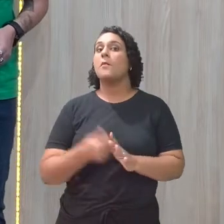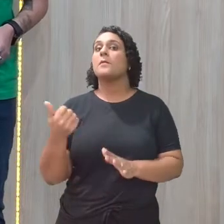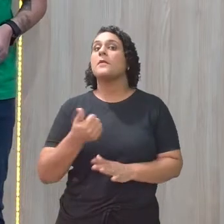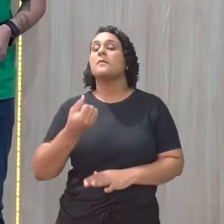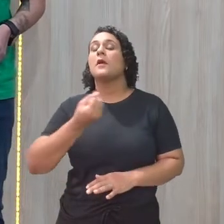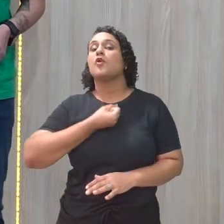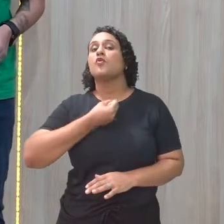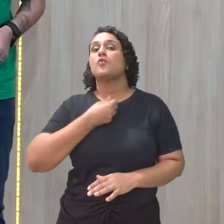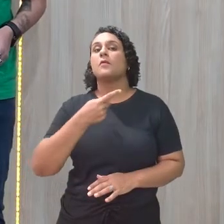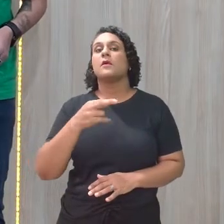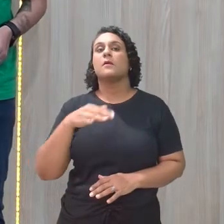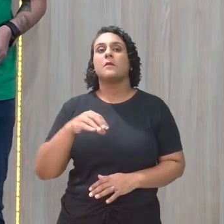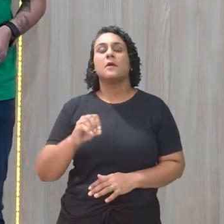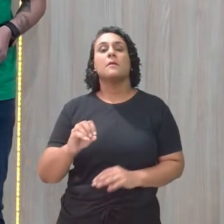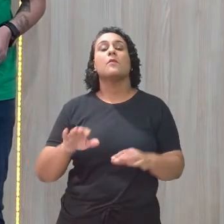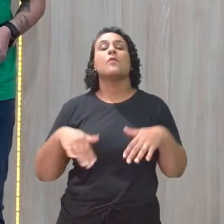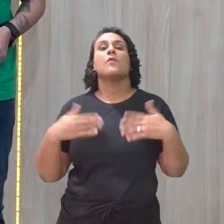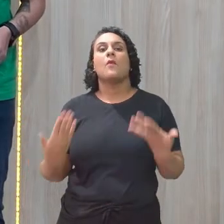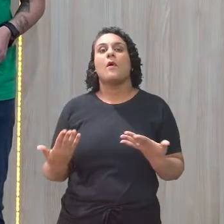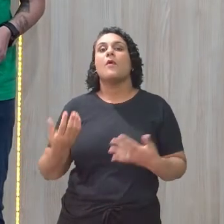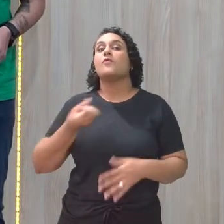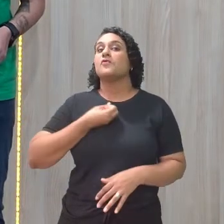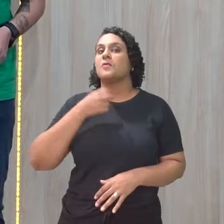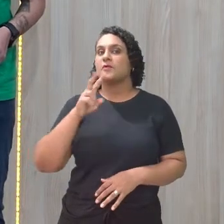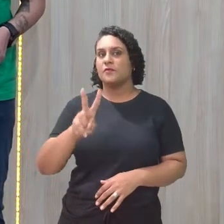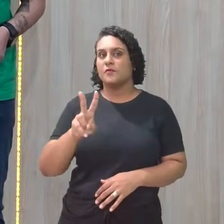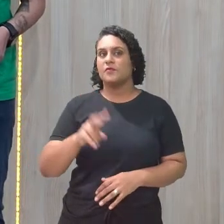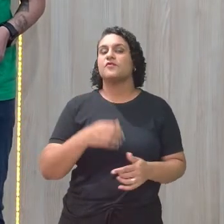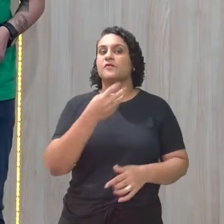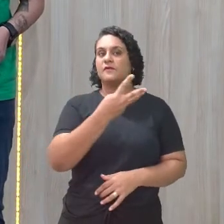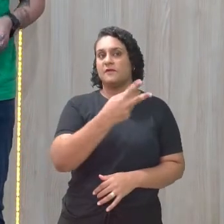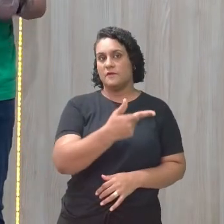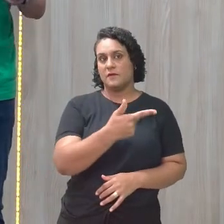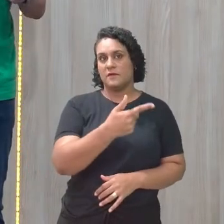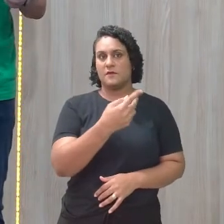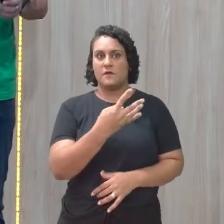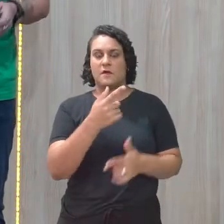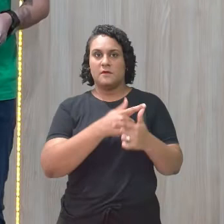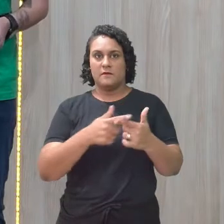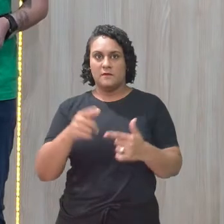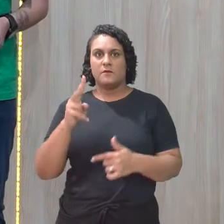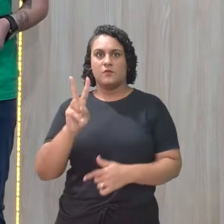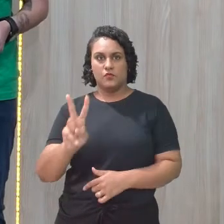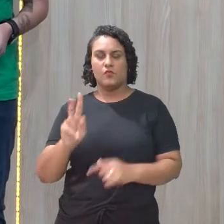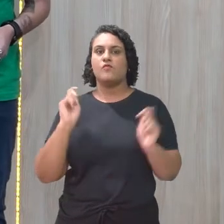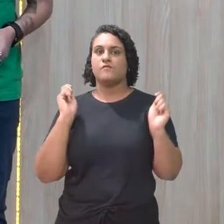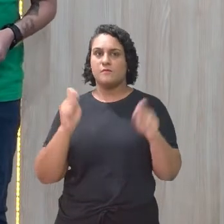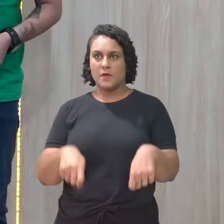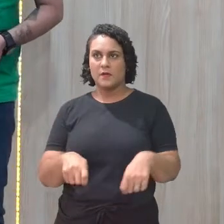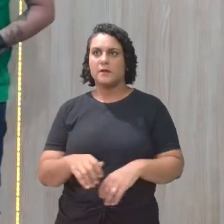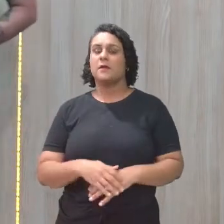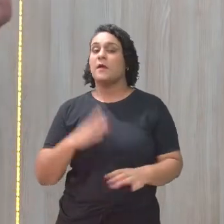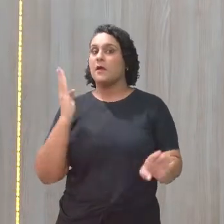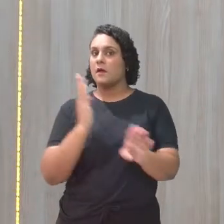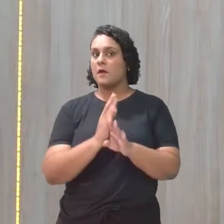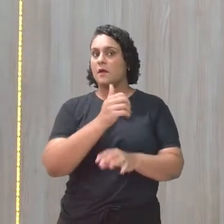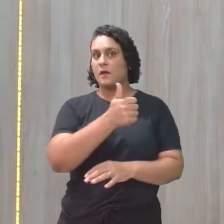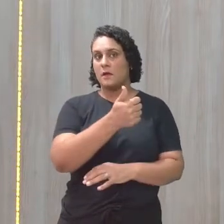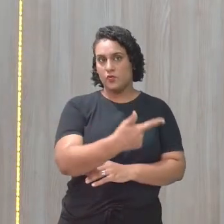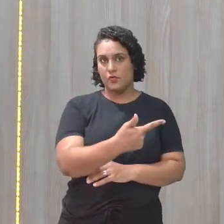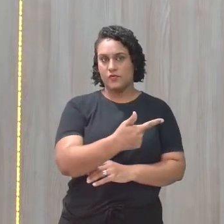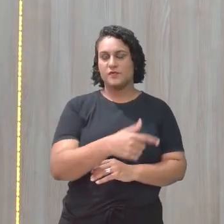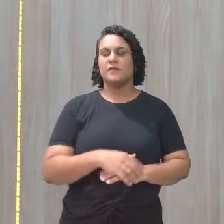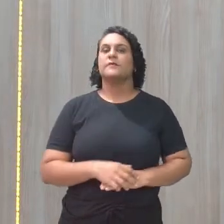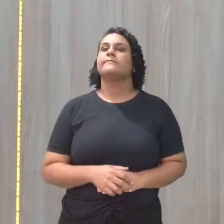primo, 2. Então, eu faço a divisão ali, 24 dividido por 2, dá para dividir, né? Então, encontro o